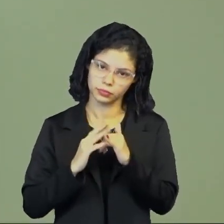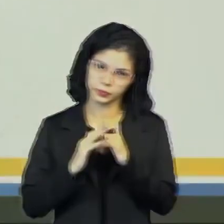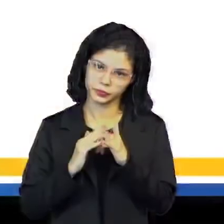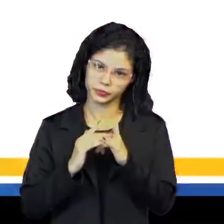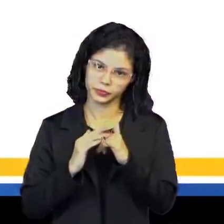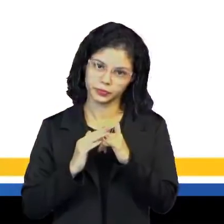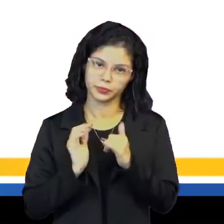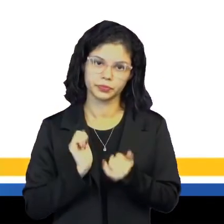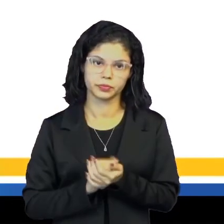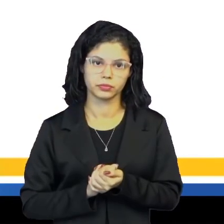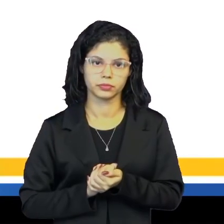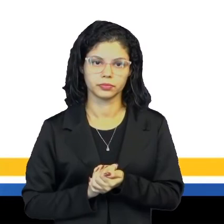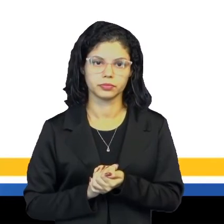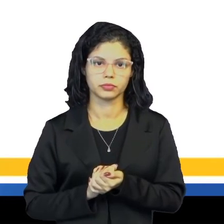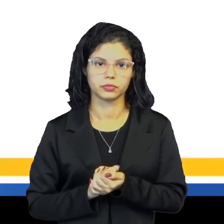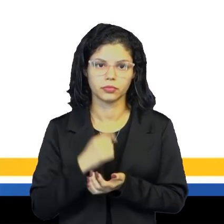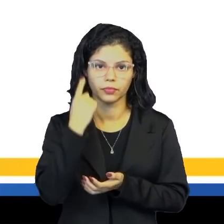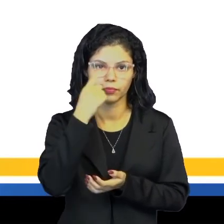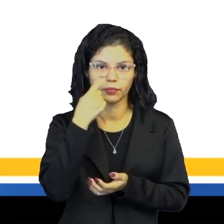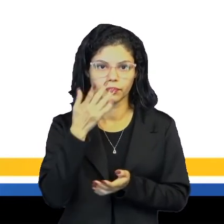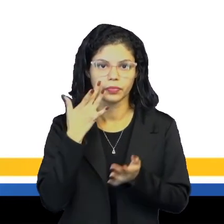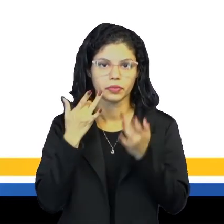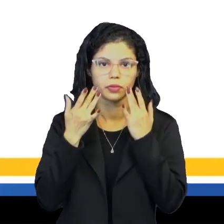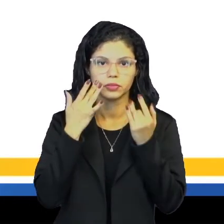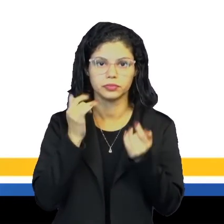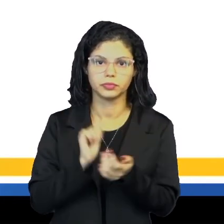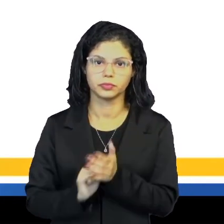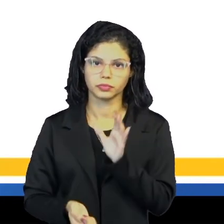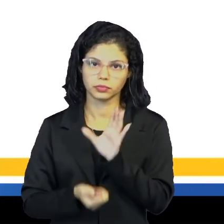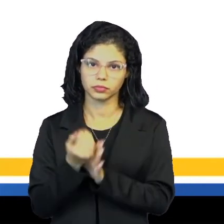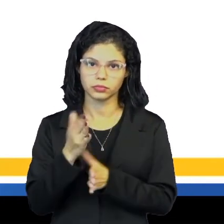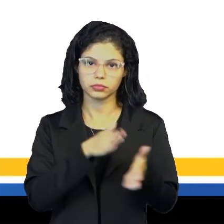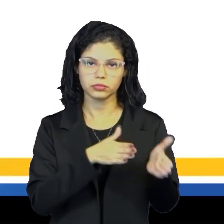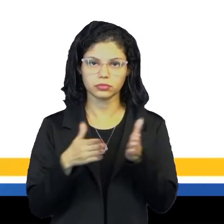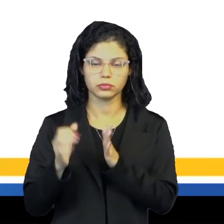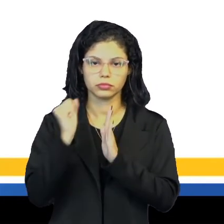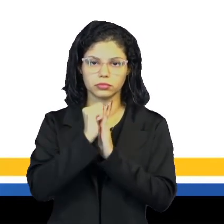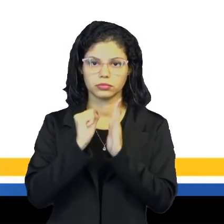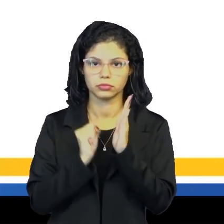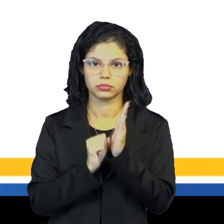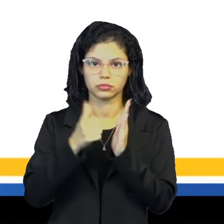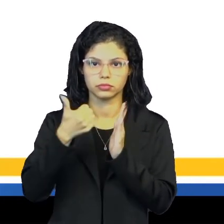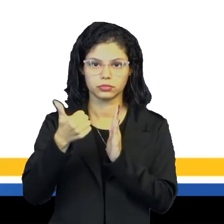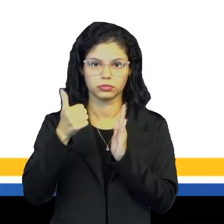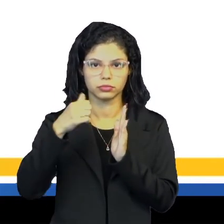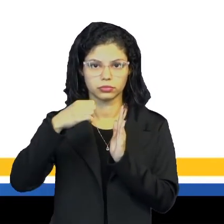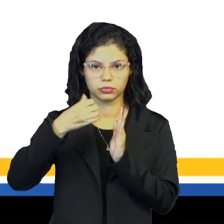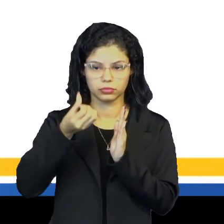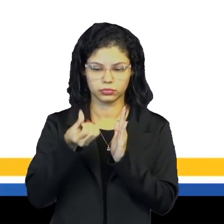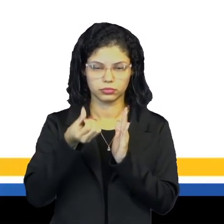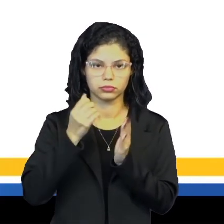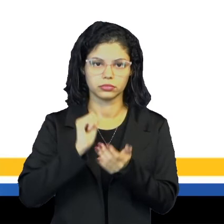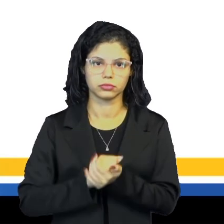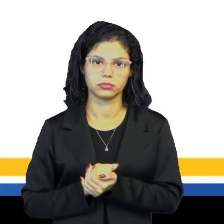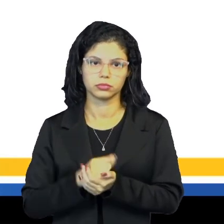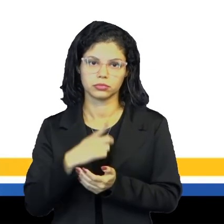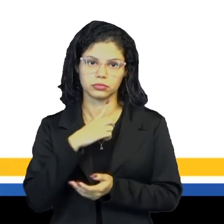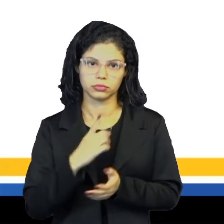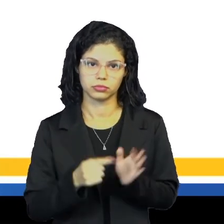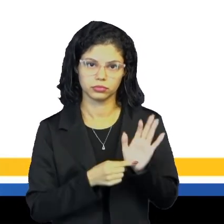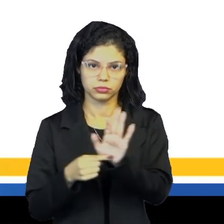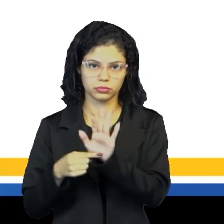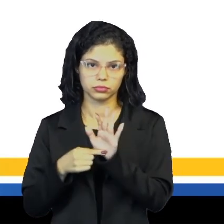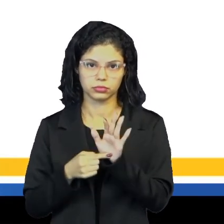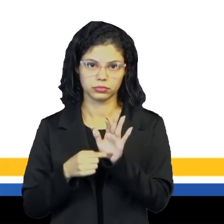tá? E na Espanha, o teatro renascentista floresceu a partir do século XVI. Tiveram